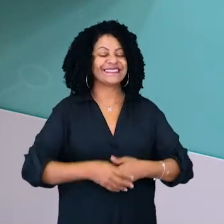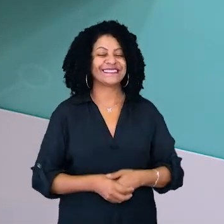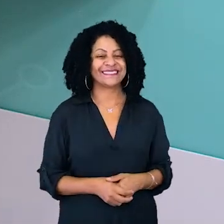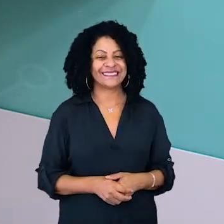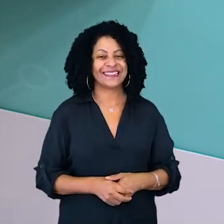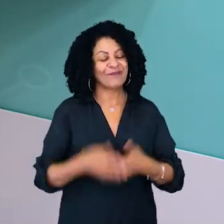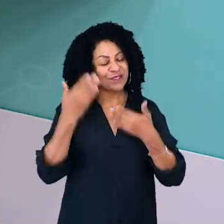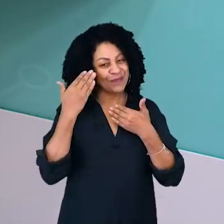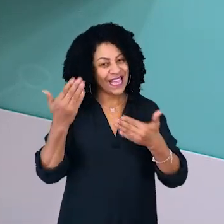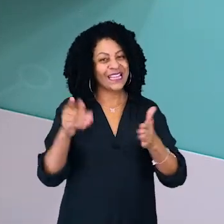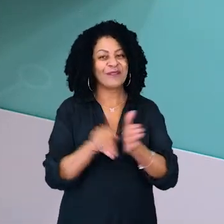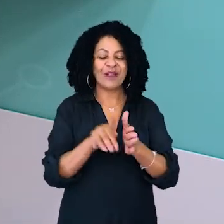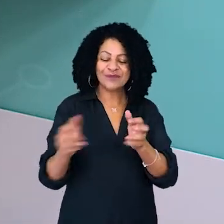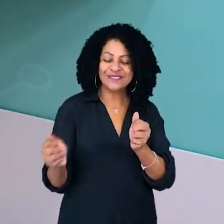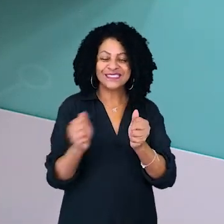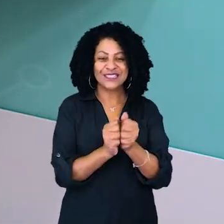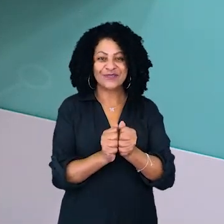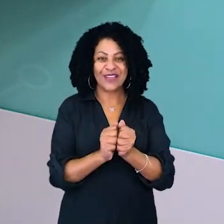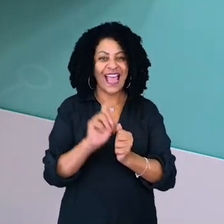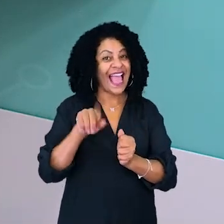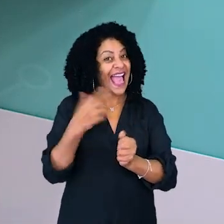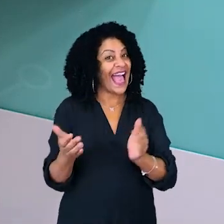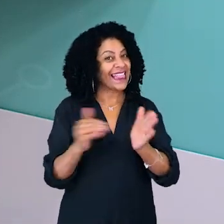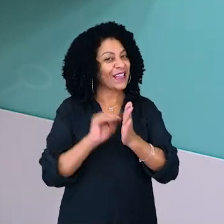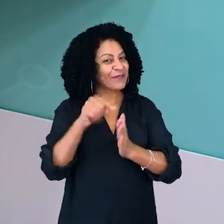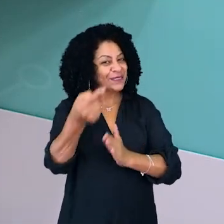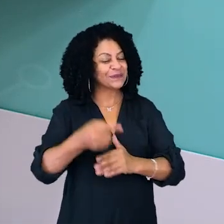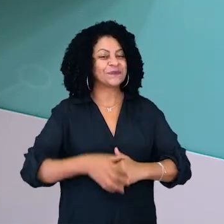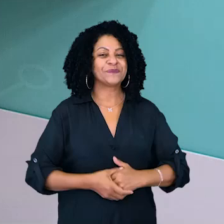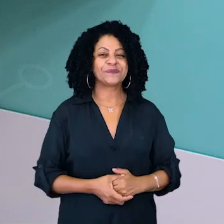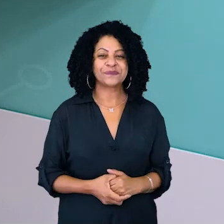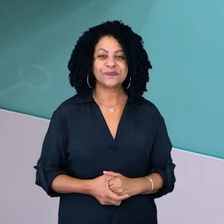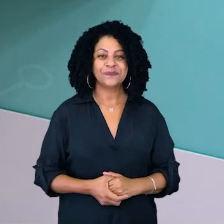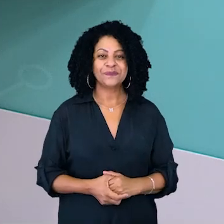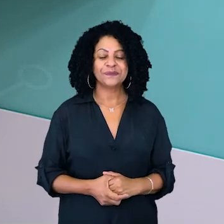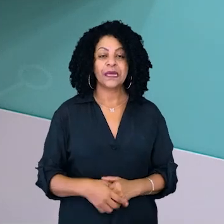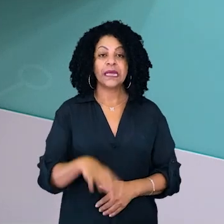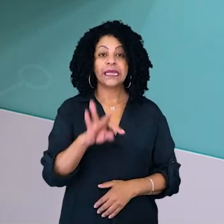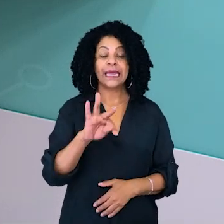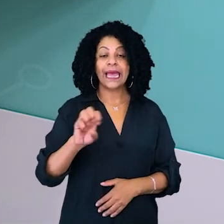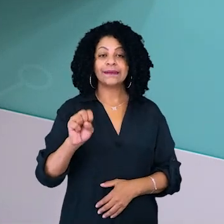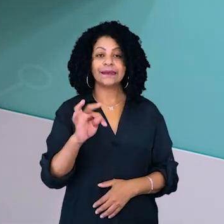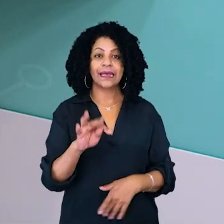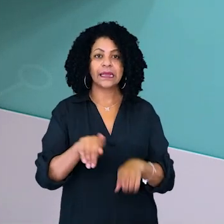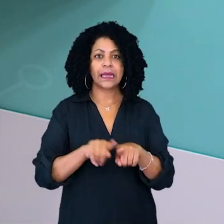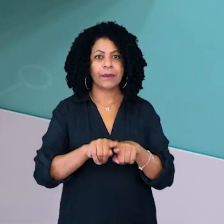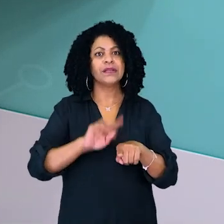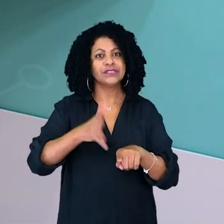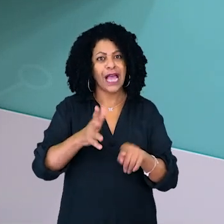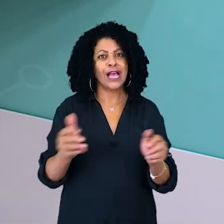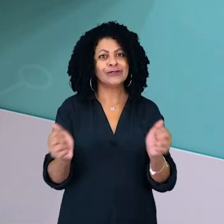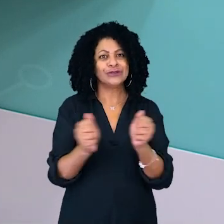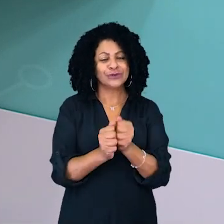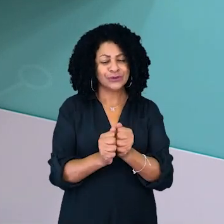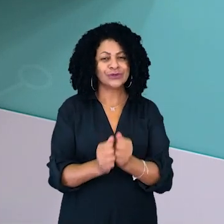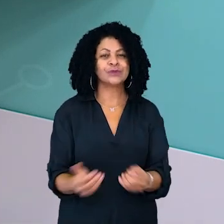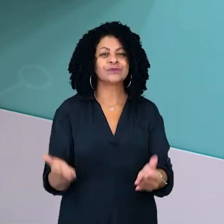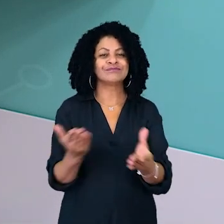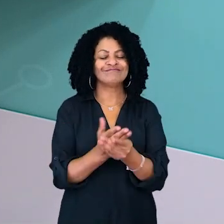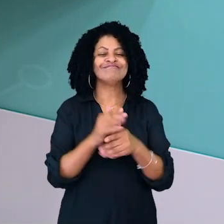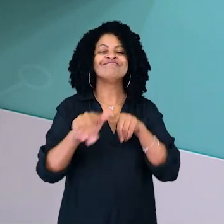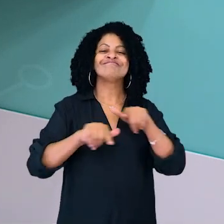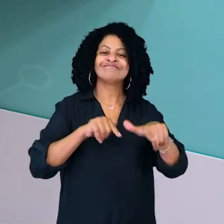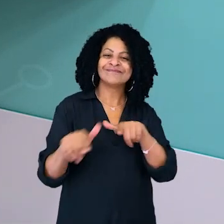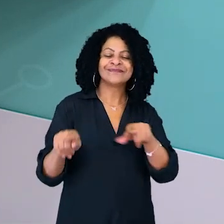certo, Larissa. Muito obrigada pela sua participação e até a próxima. O TST está atuando na mediação de processos